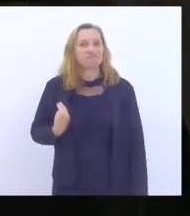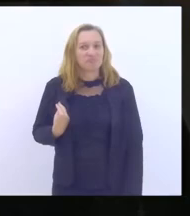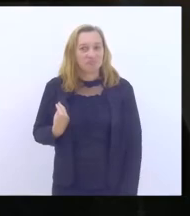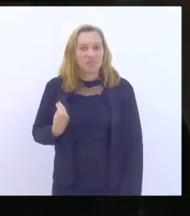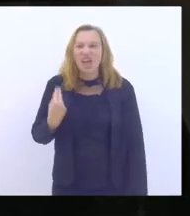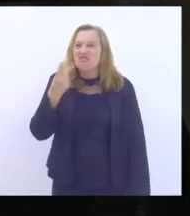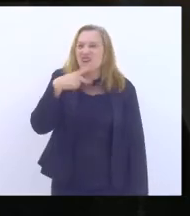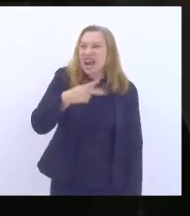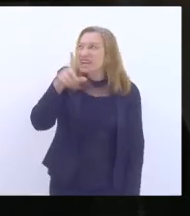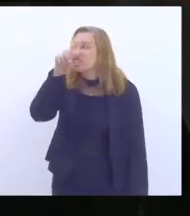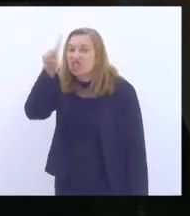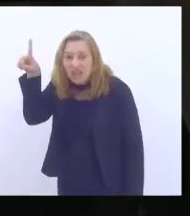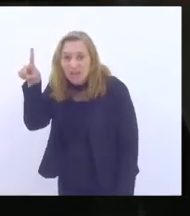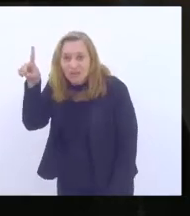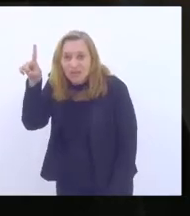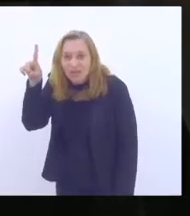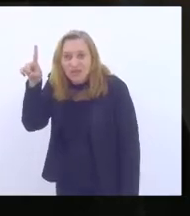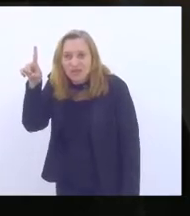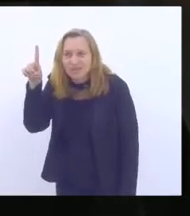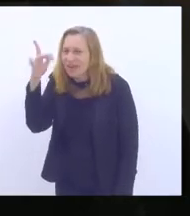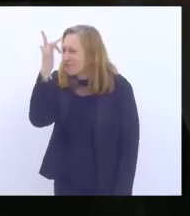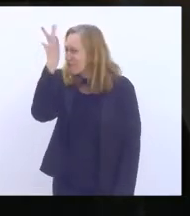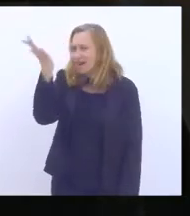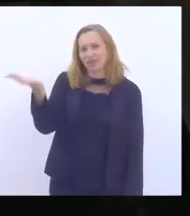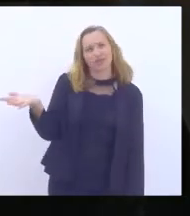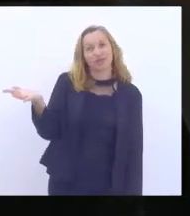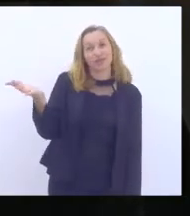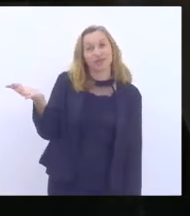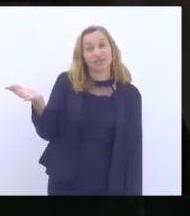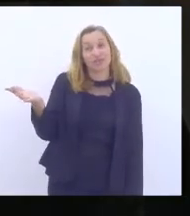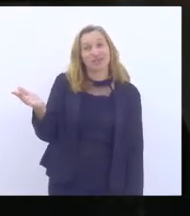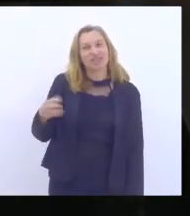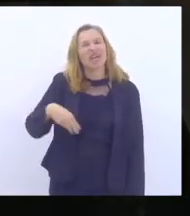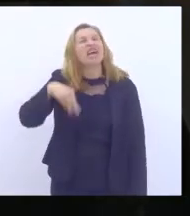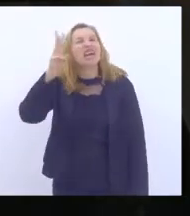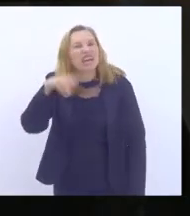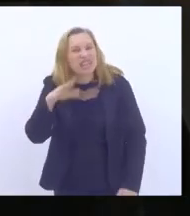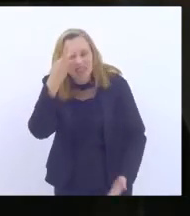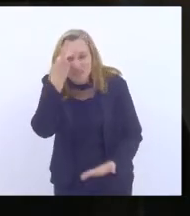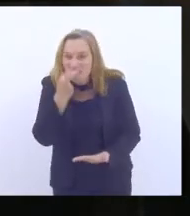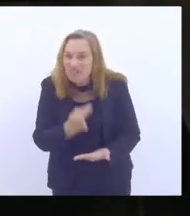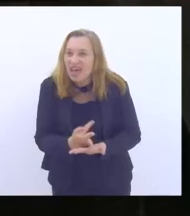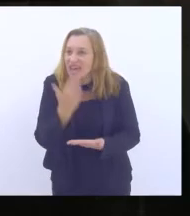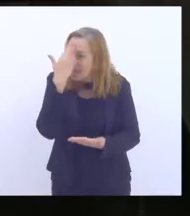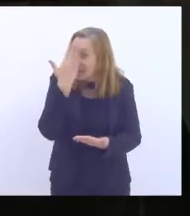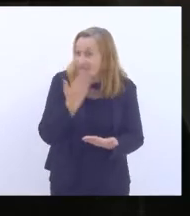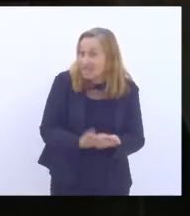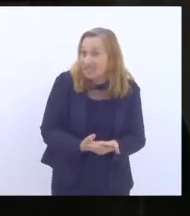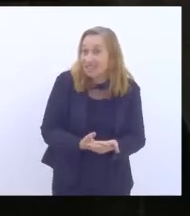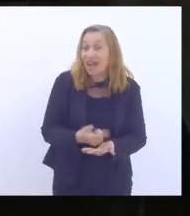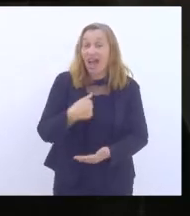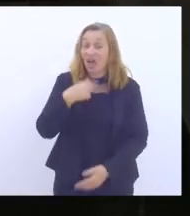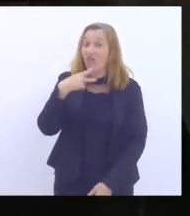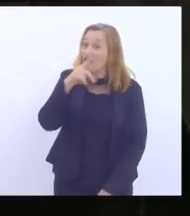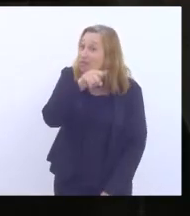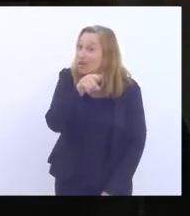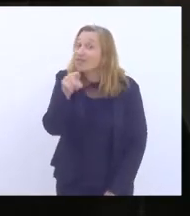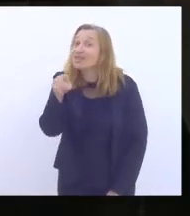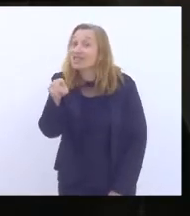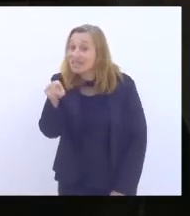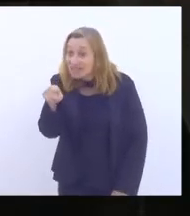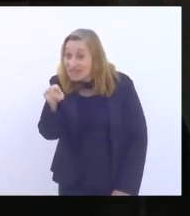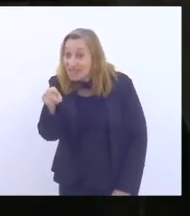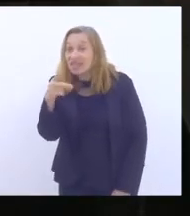falar de Deus é fácil para quem tem fé para quem acredita E aí eu falo para você